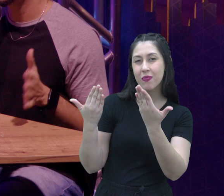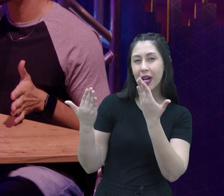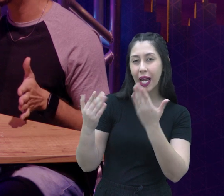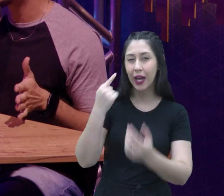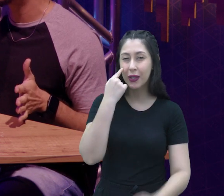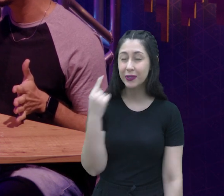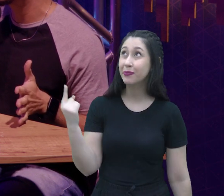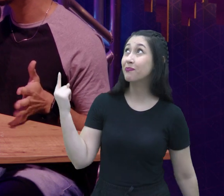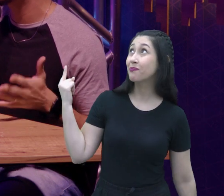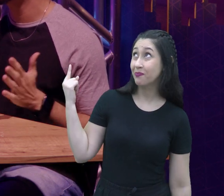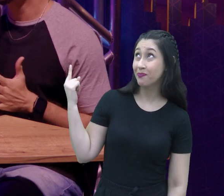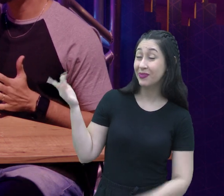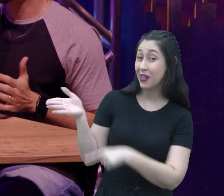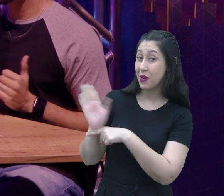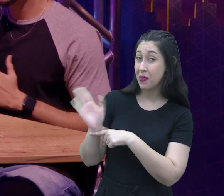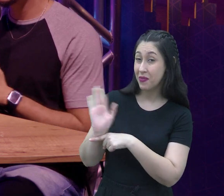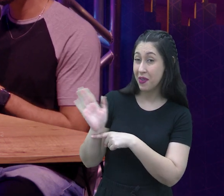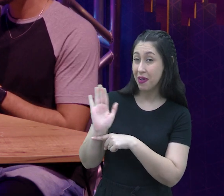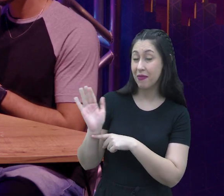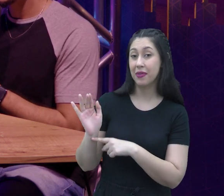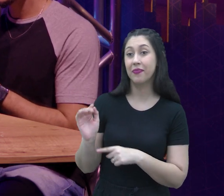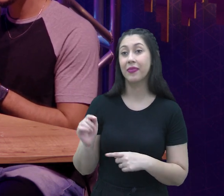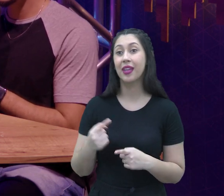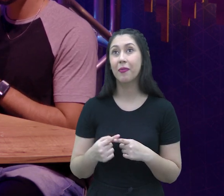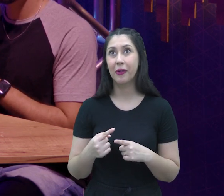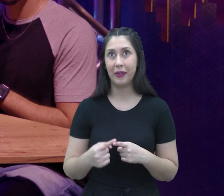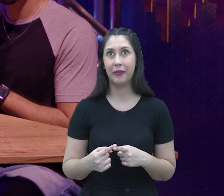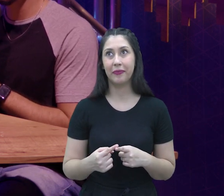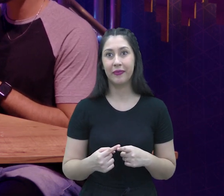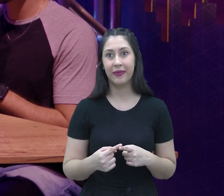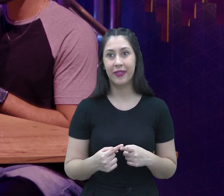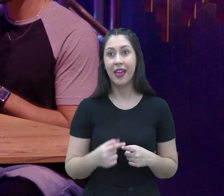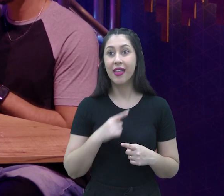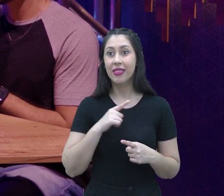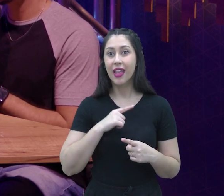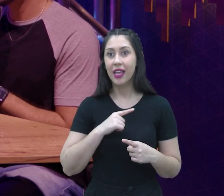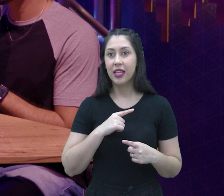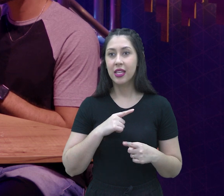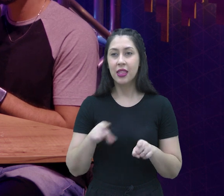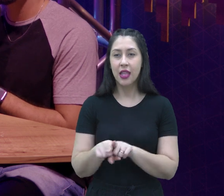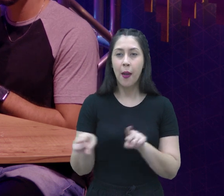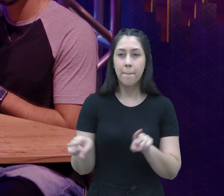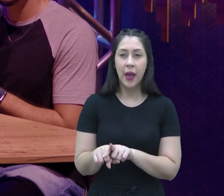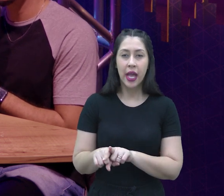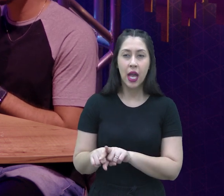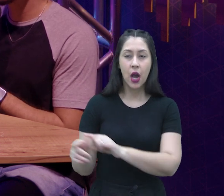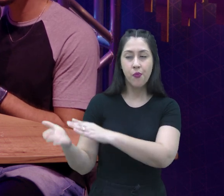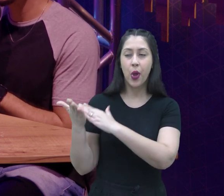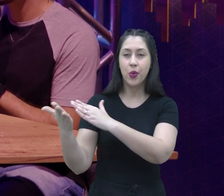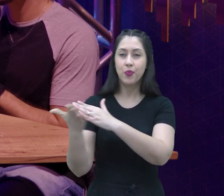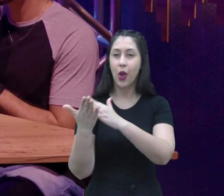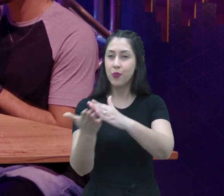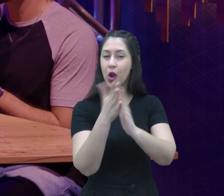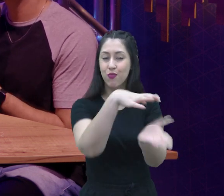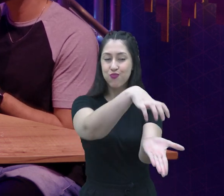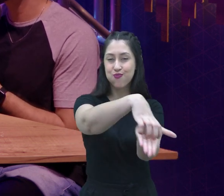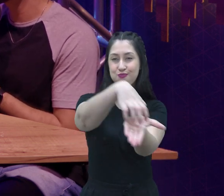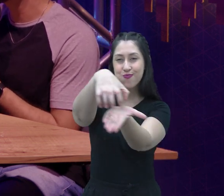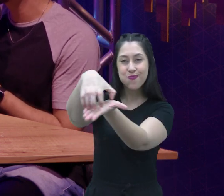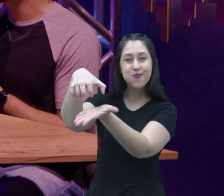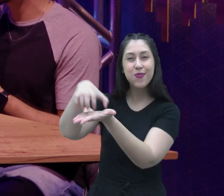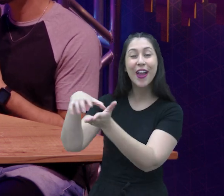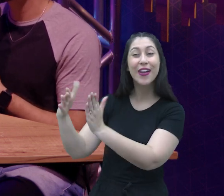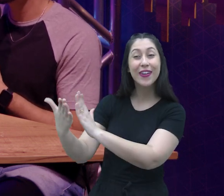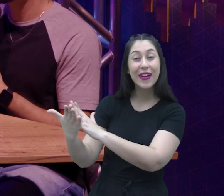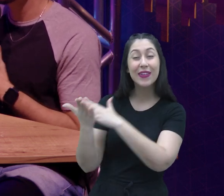agora com o Alto da Compadecida, porque a gente tem outros poderes que contribuem aí, outros poderes não, outras